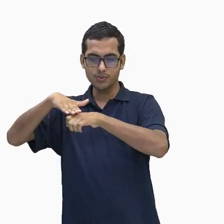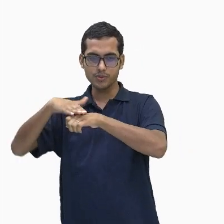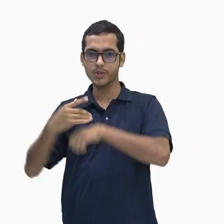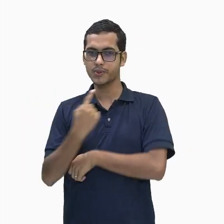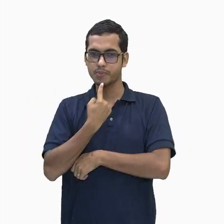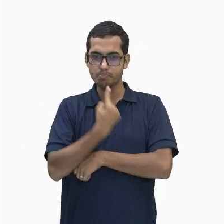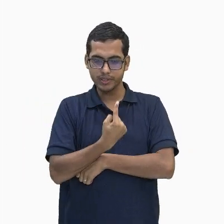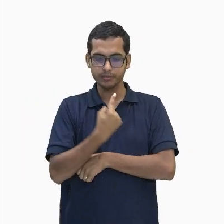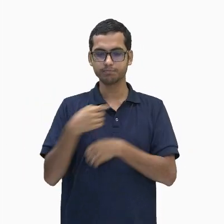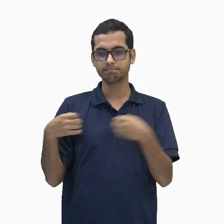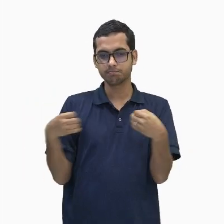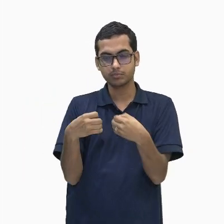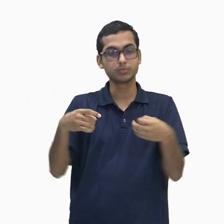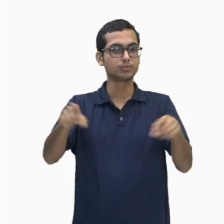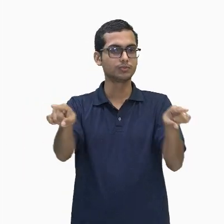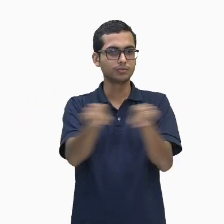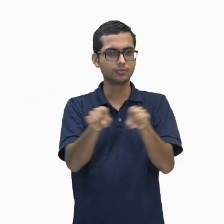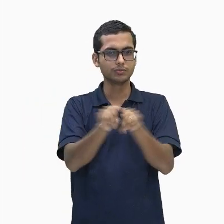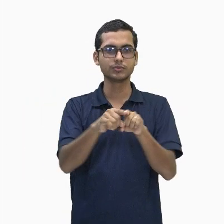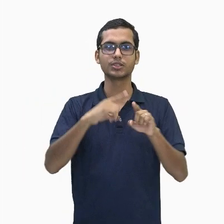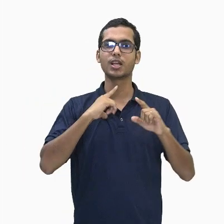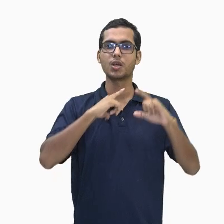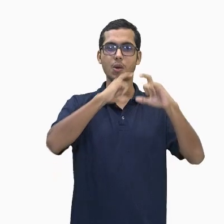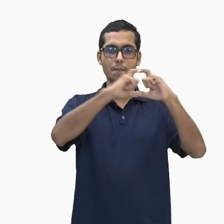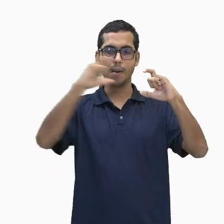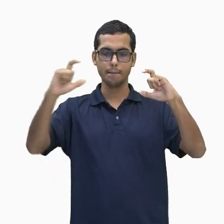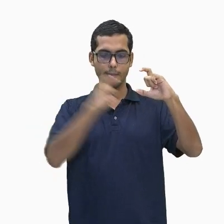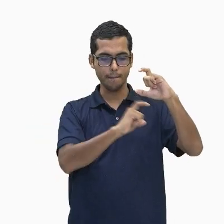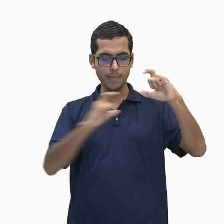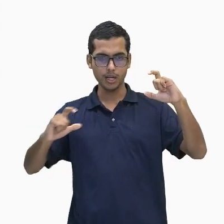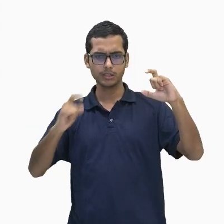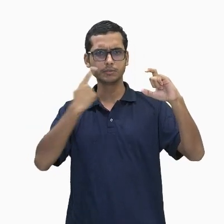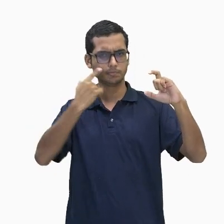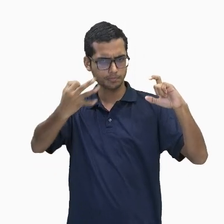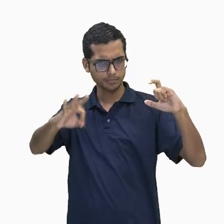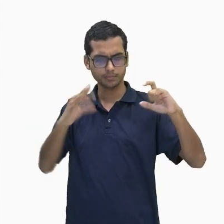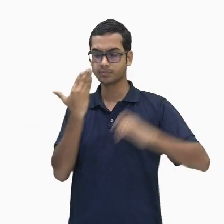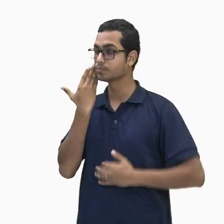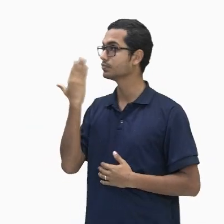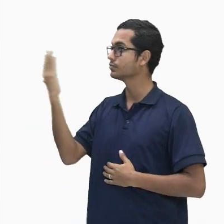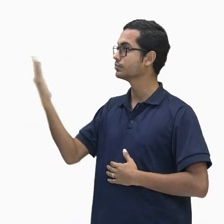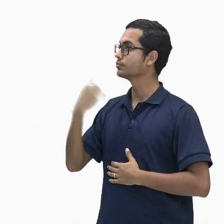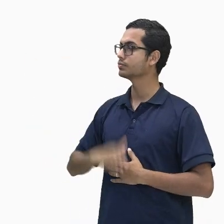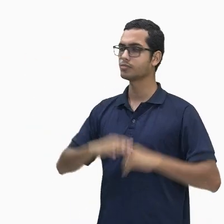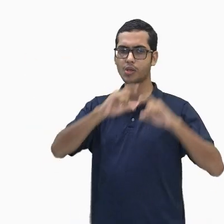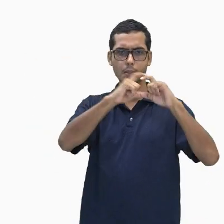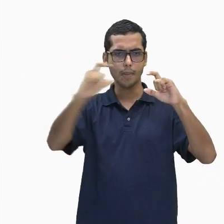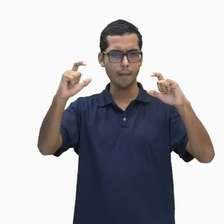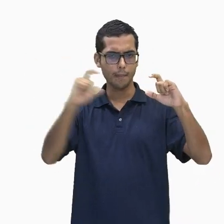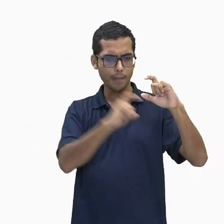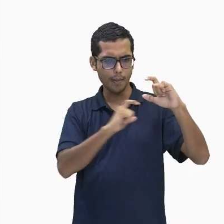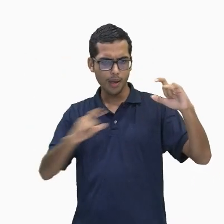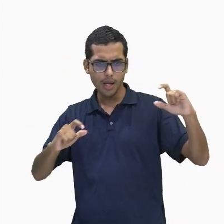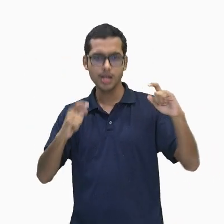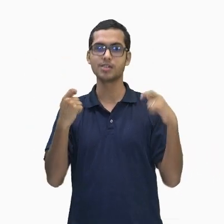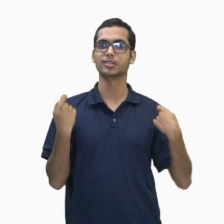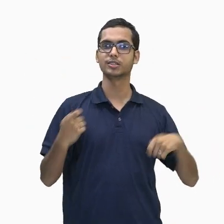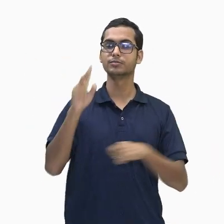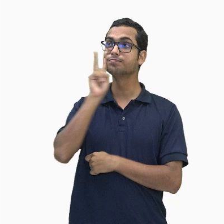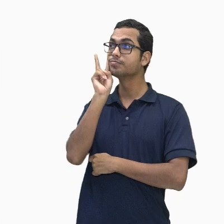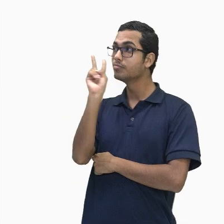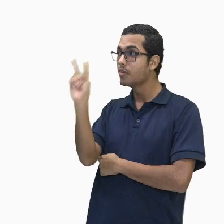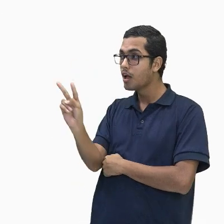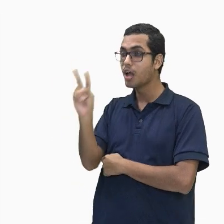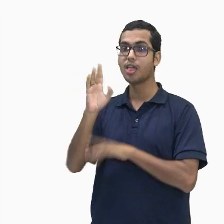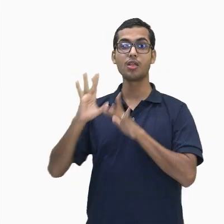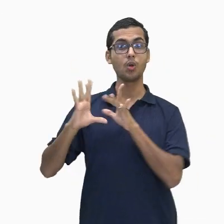é uma sequência de quadrinhos, correto? E nessa sequência de quadrinhos, eu tenho que observar que há todo